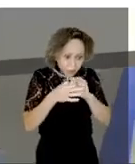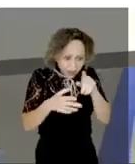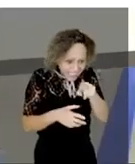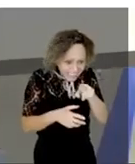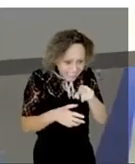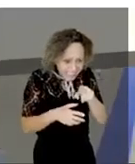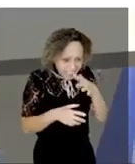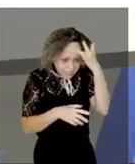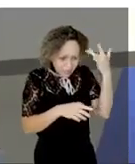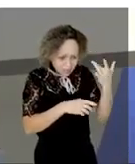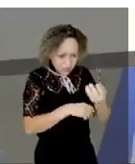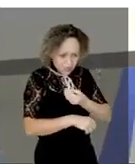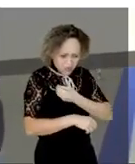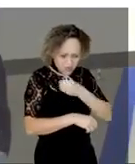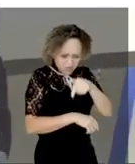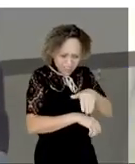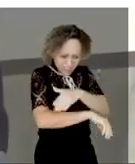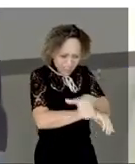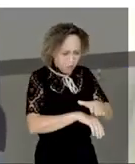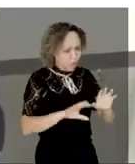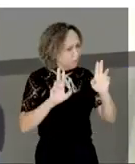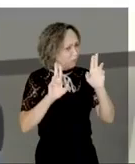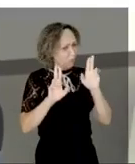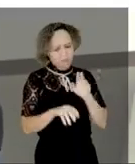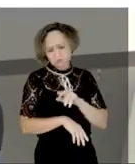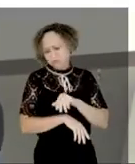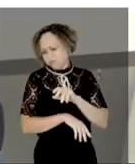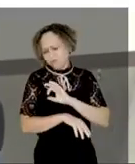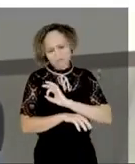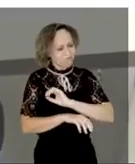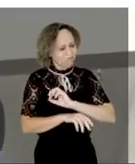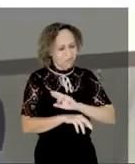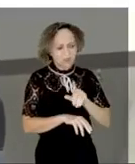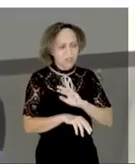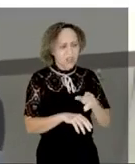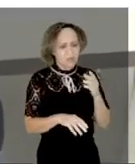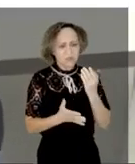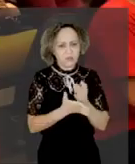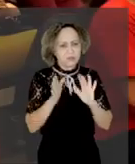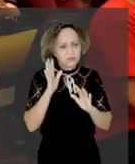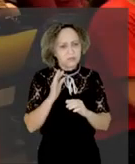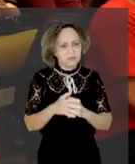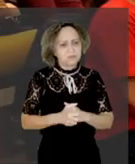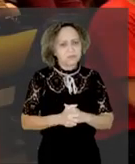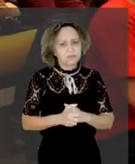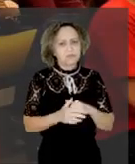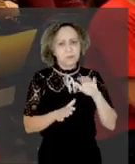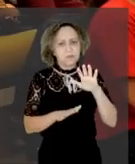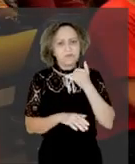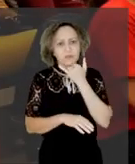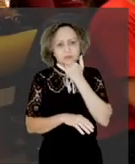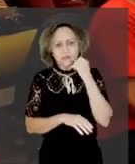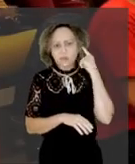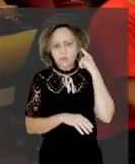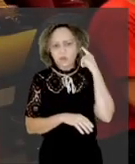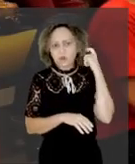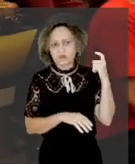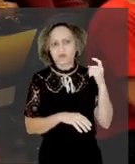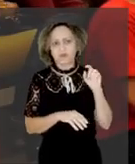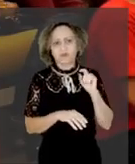outros companheiros defensores do povo. Não é democracia. Não é